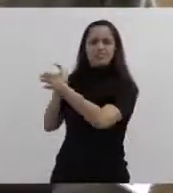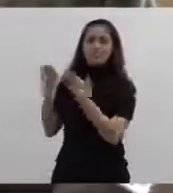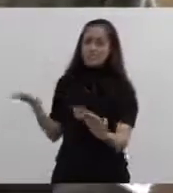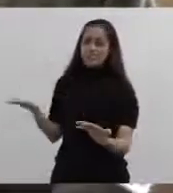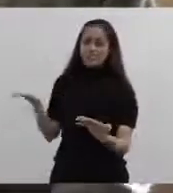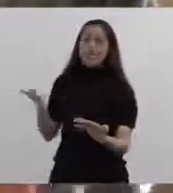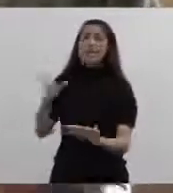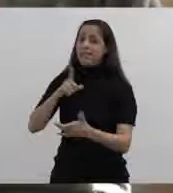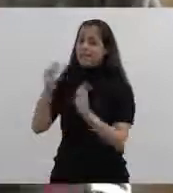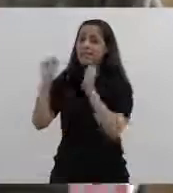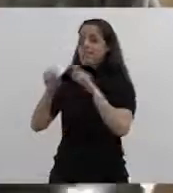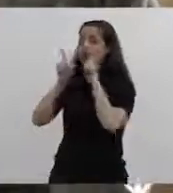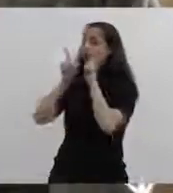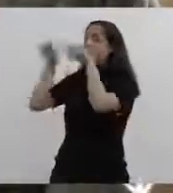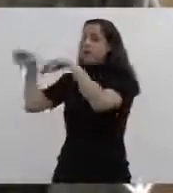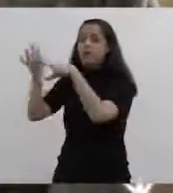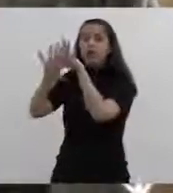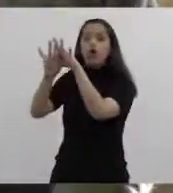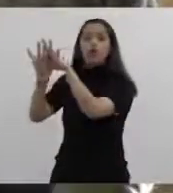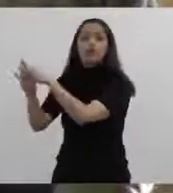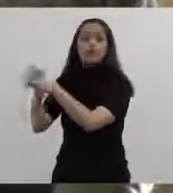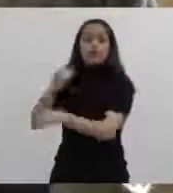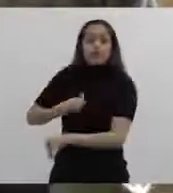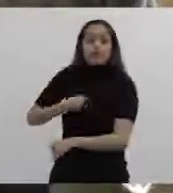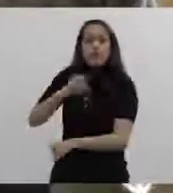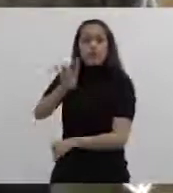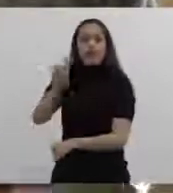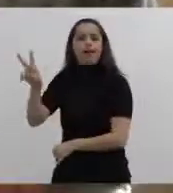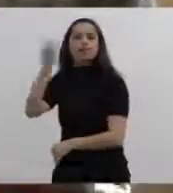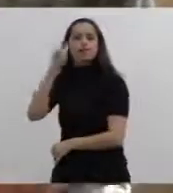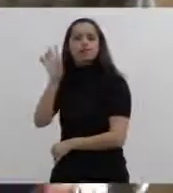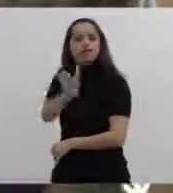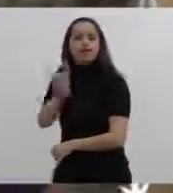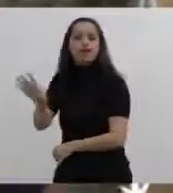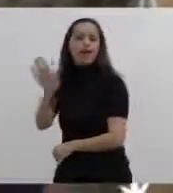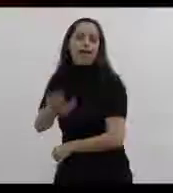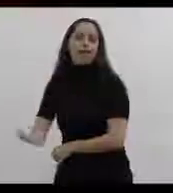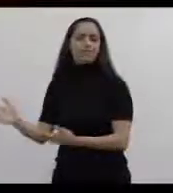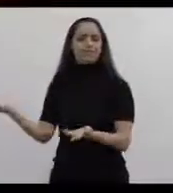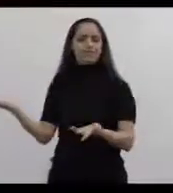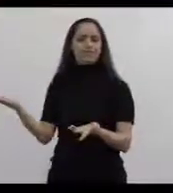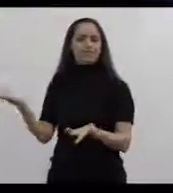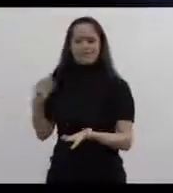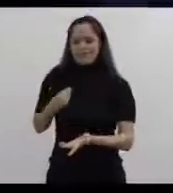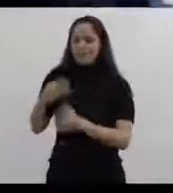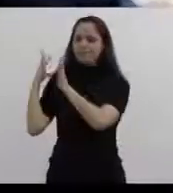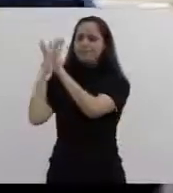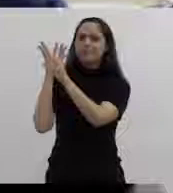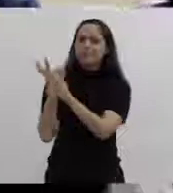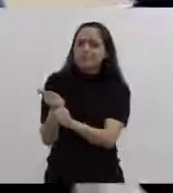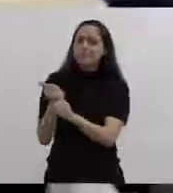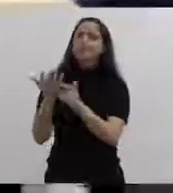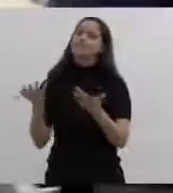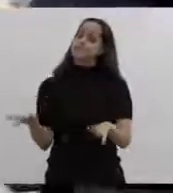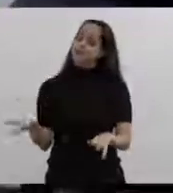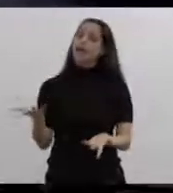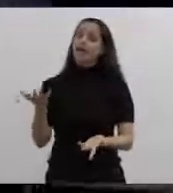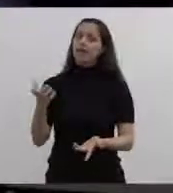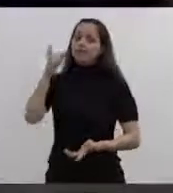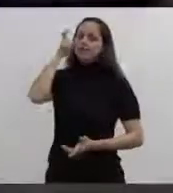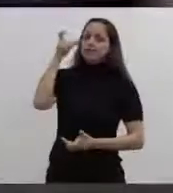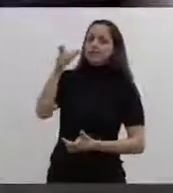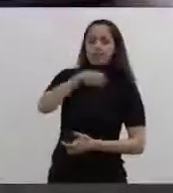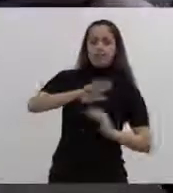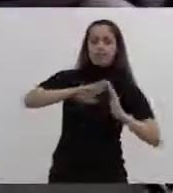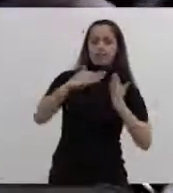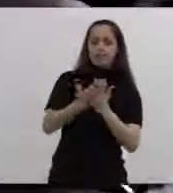instituição, essas paredes foram permeadas por aquelas crianças que vieram com todas as suas histórias e com todas